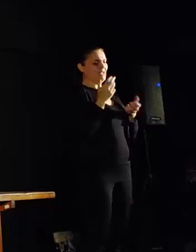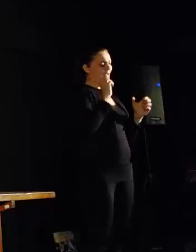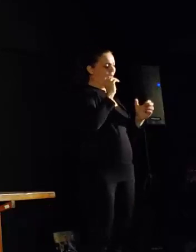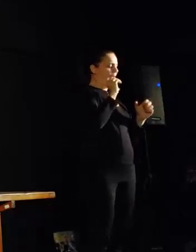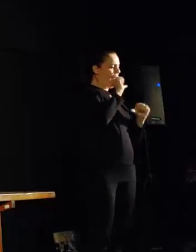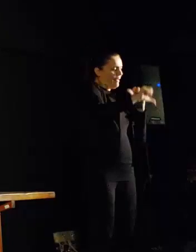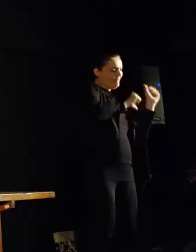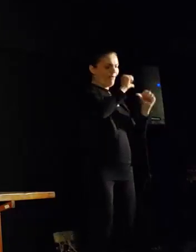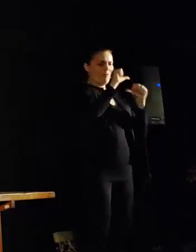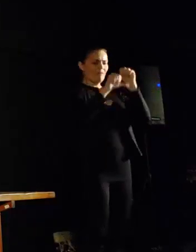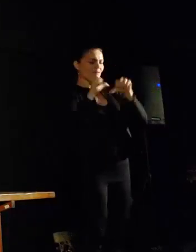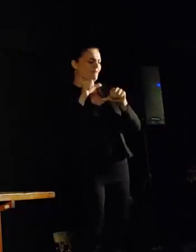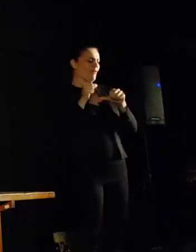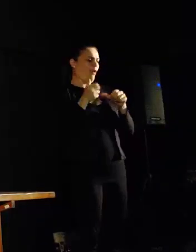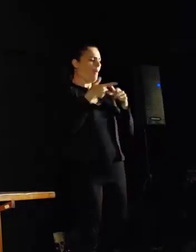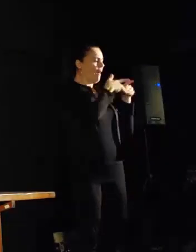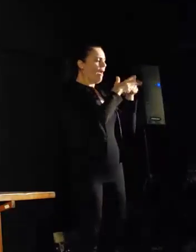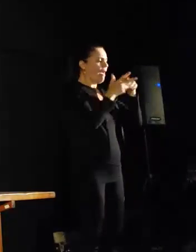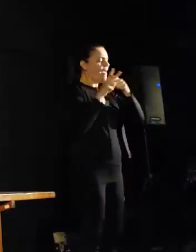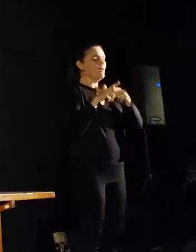gente quer o quê, exatamente?